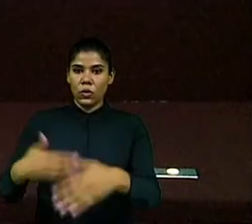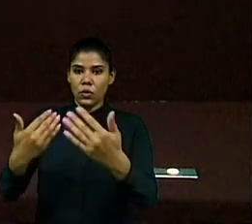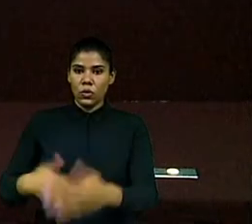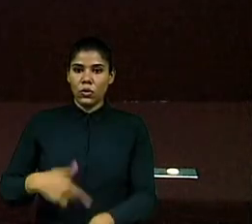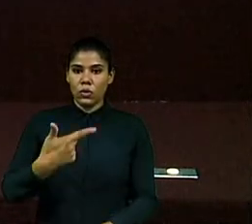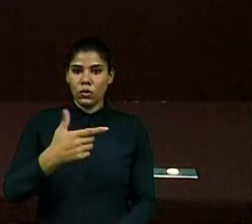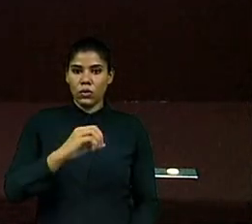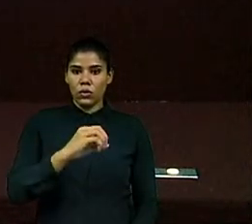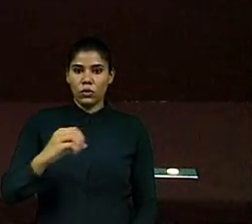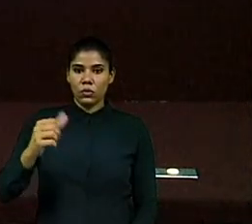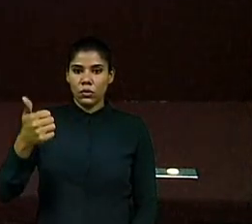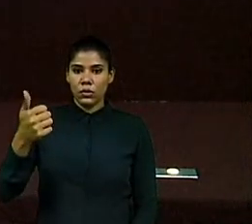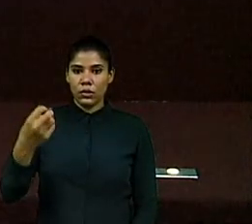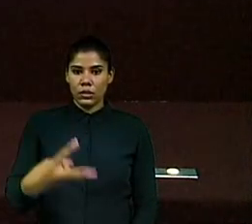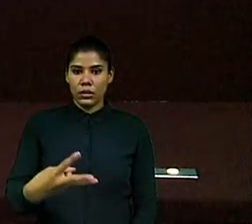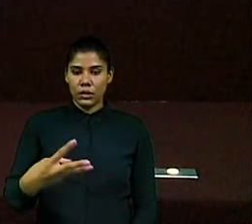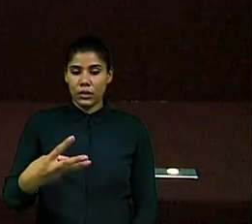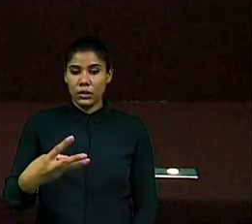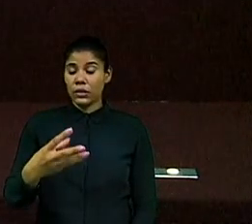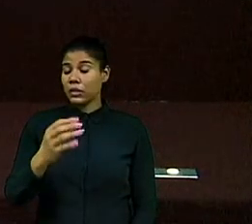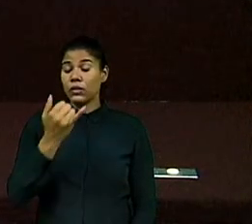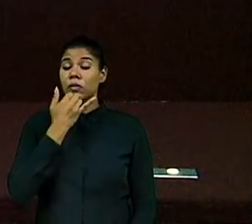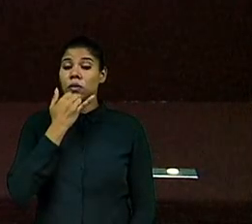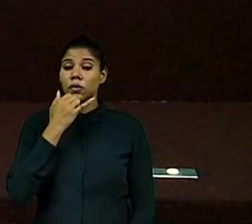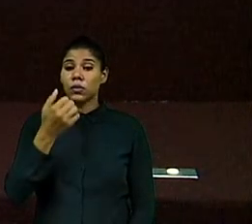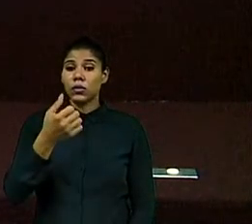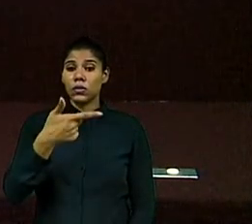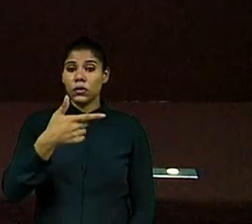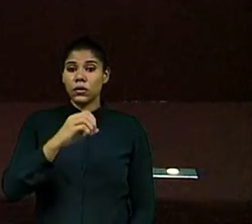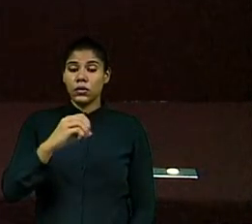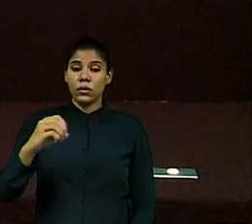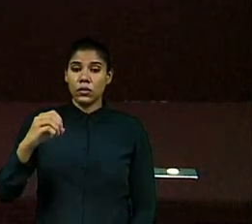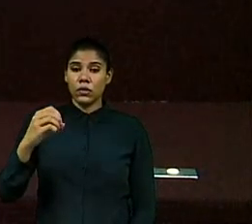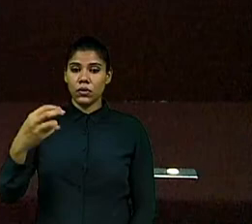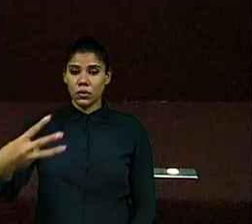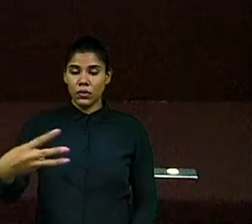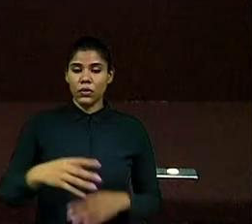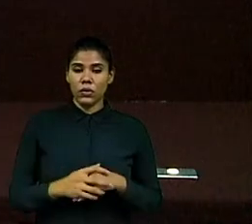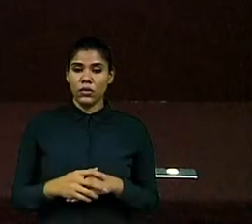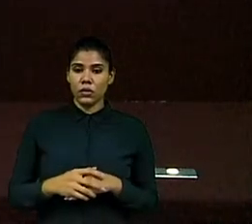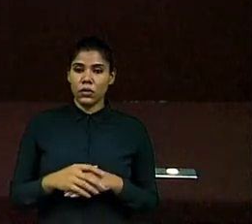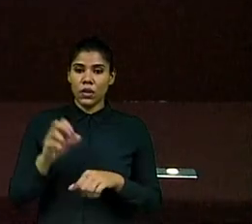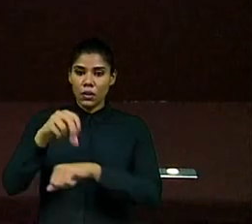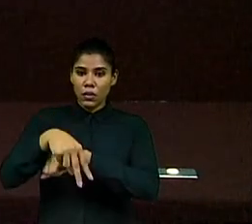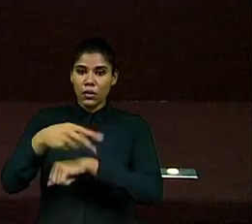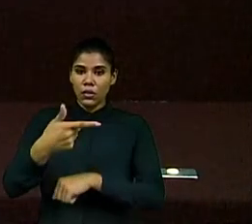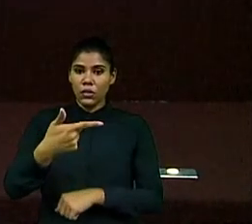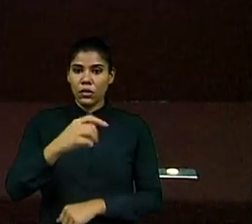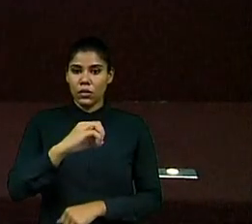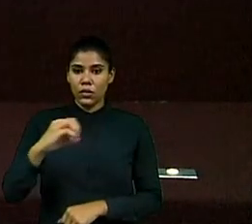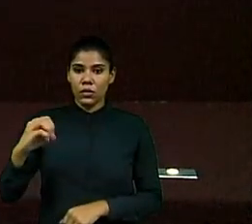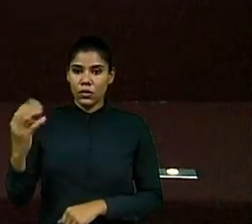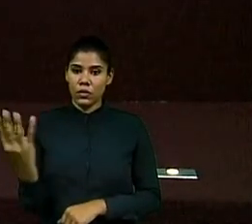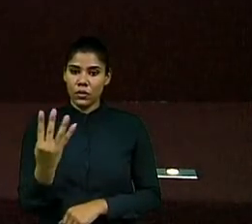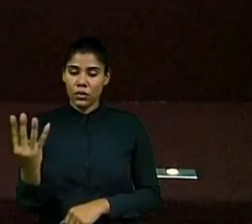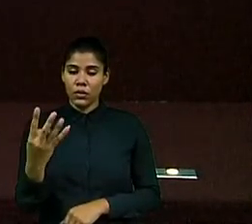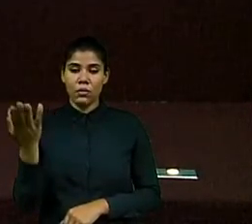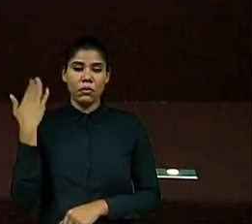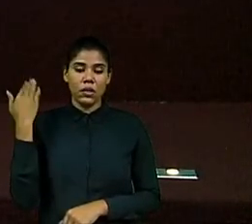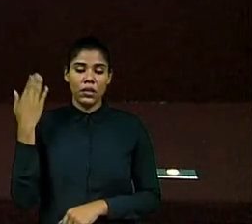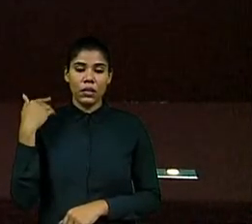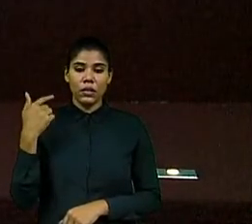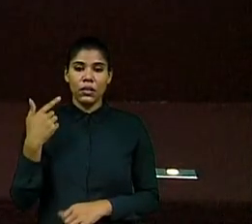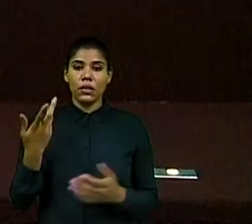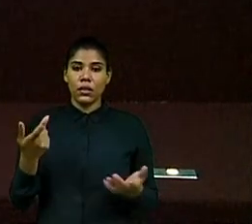e entrei em 2004 e a época era inviável e eu ficava tão pouco constrangido de